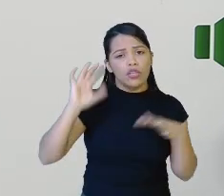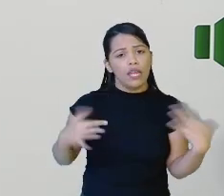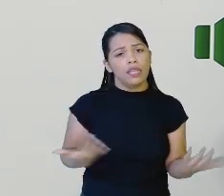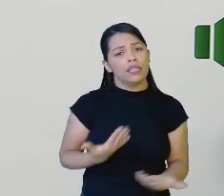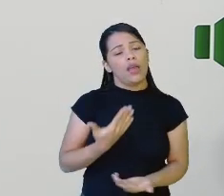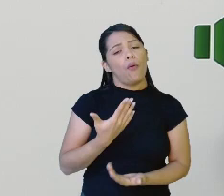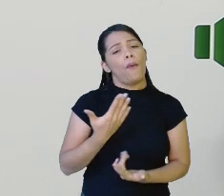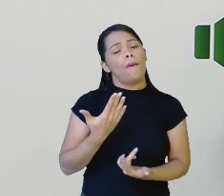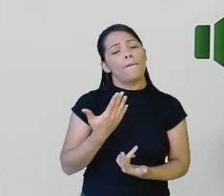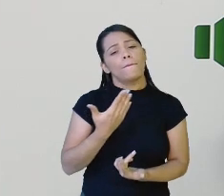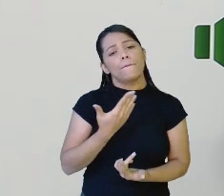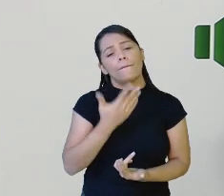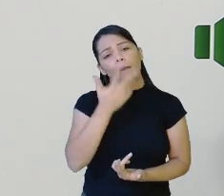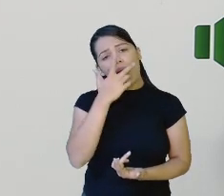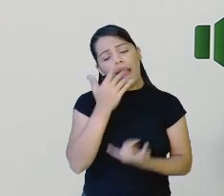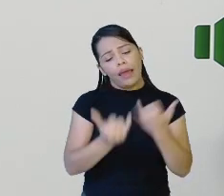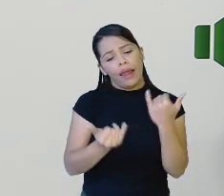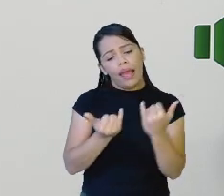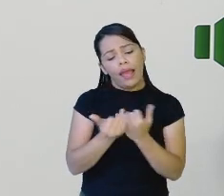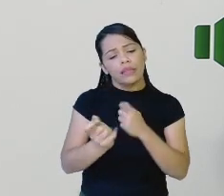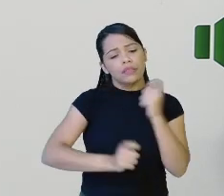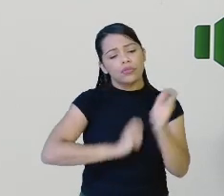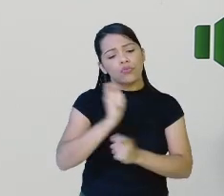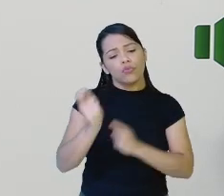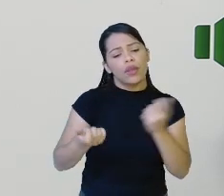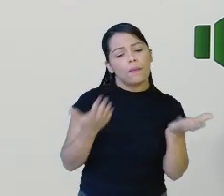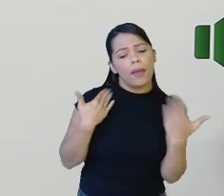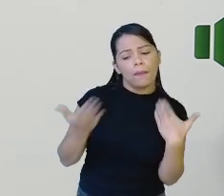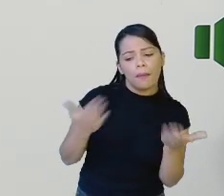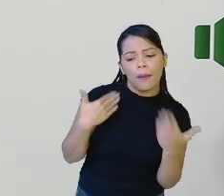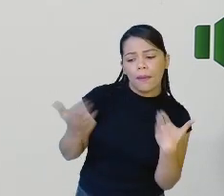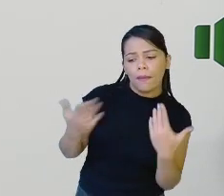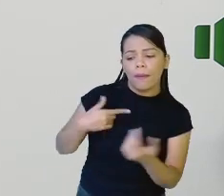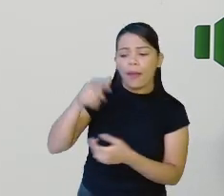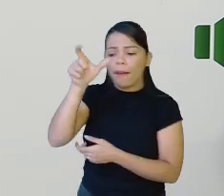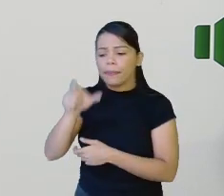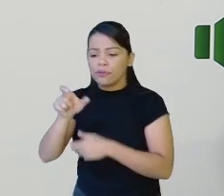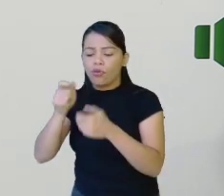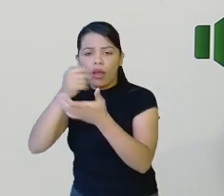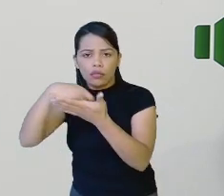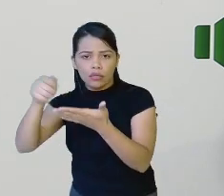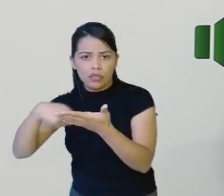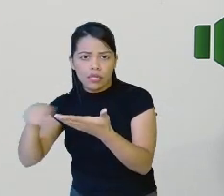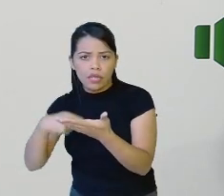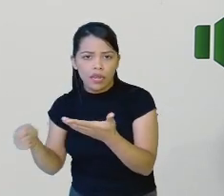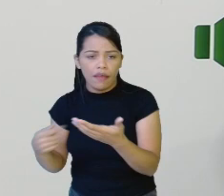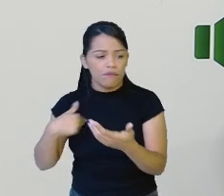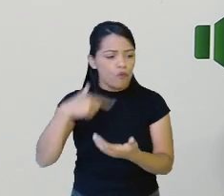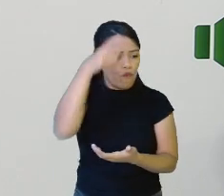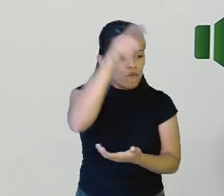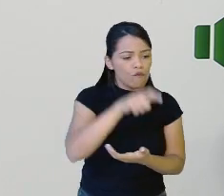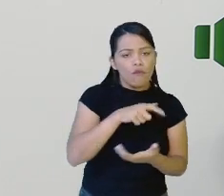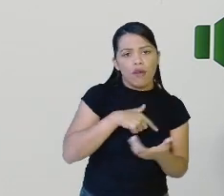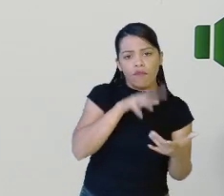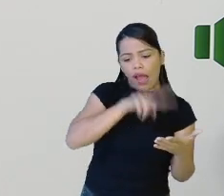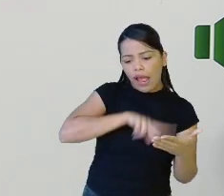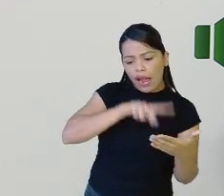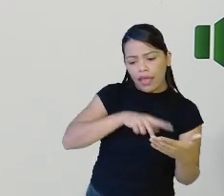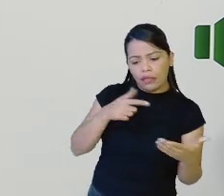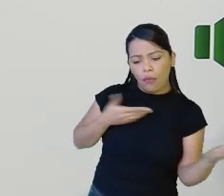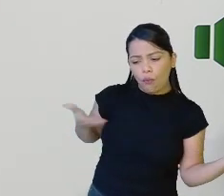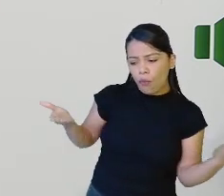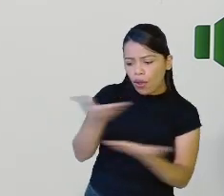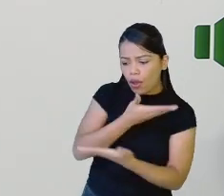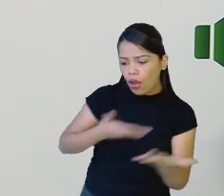A pessoa escreve a crônica, eu ali vou lê-la, e ali é como que eu estivesse interagindo, conversando,